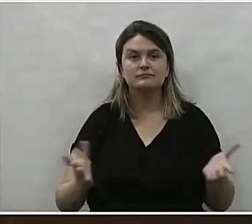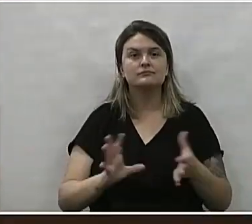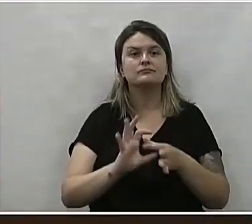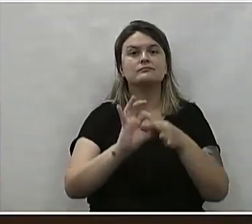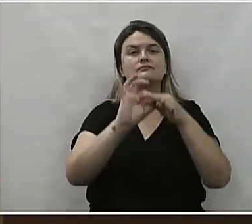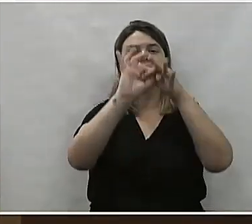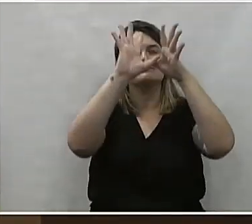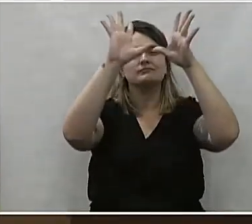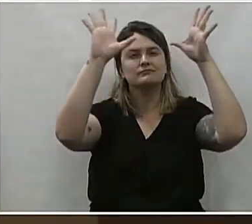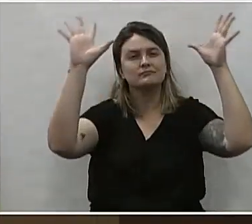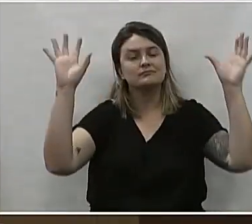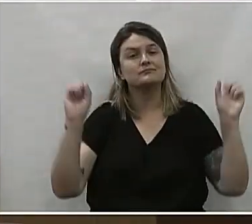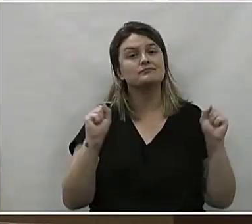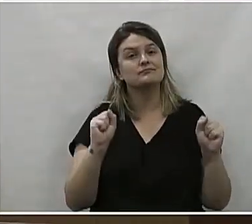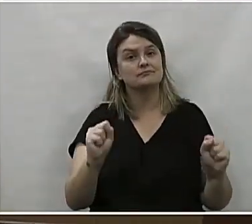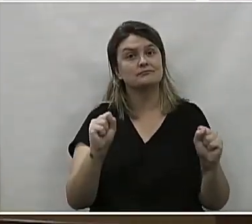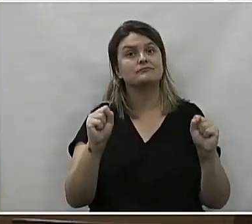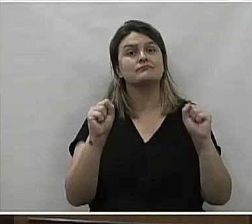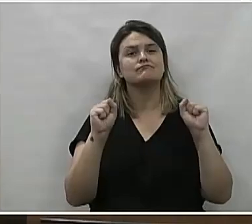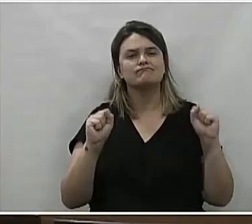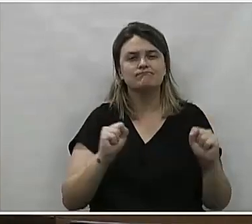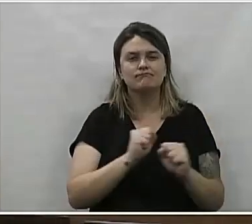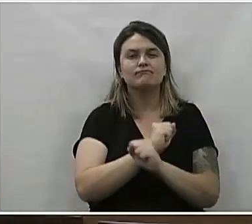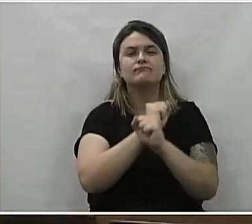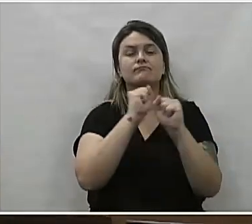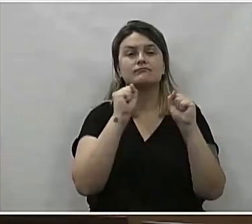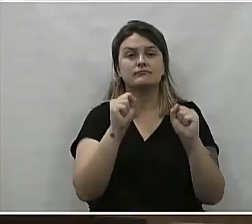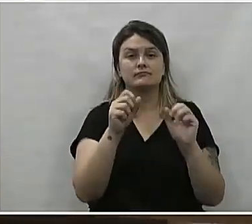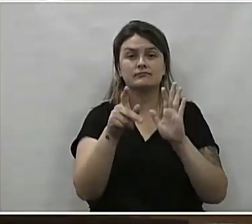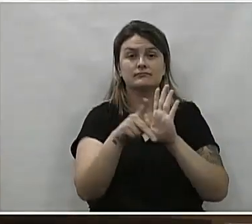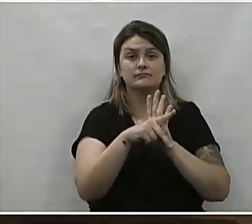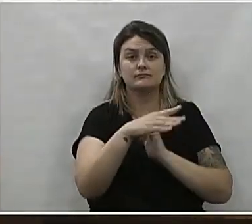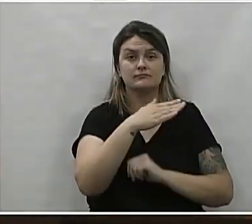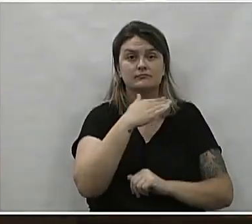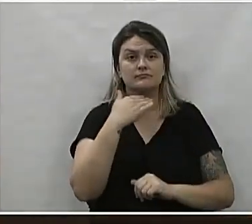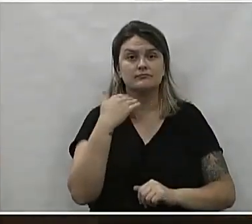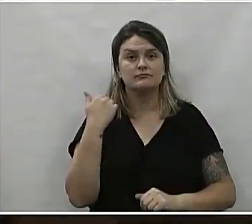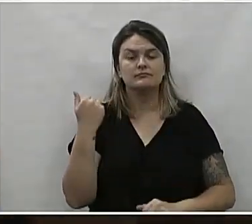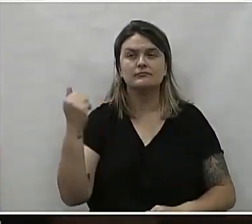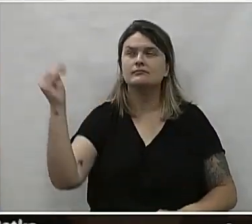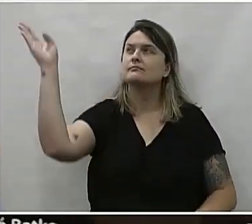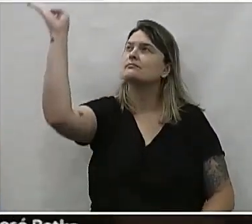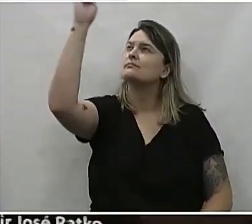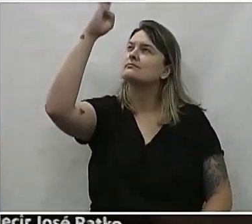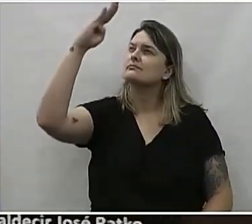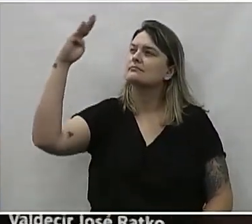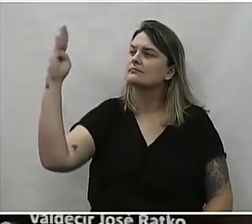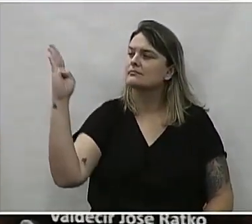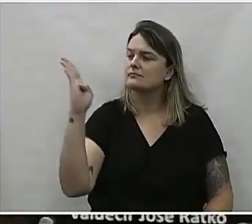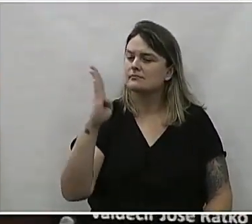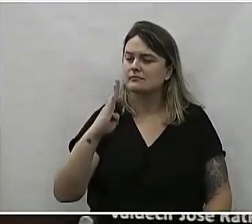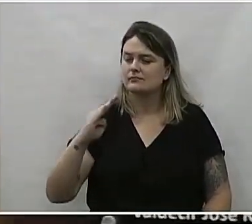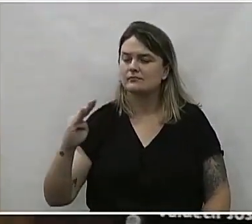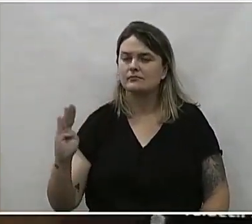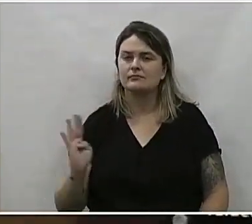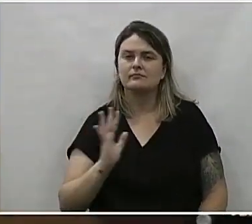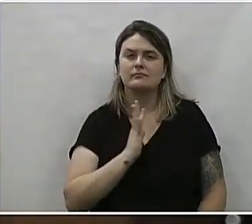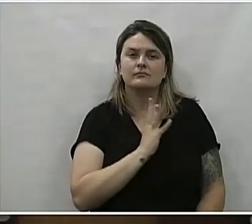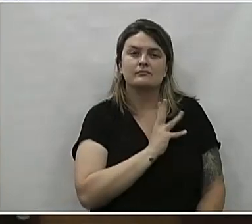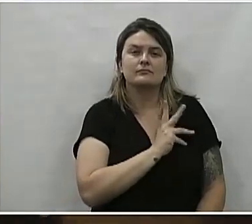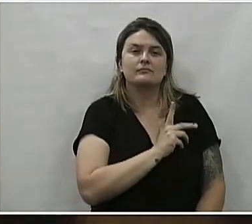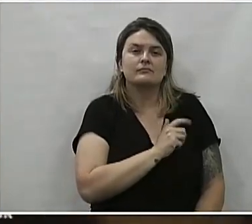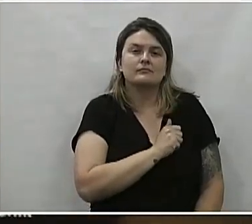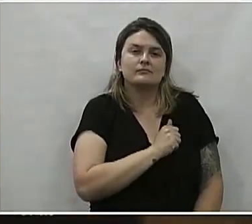senho, oh liberdade, desafio nosso peito à própria morte, oh pátria